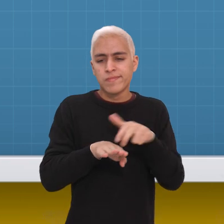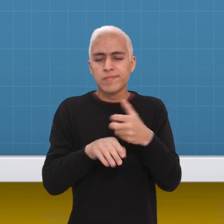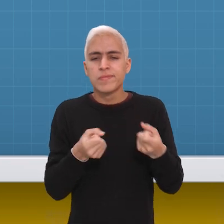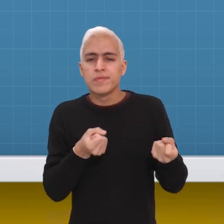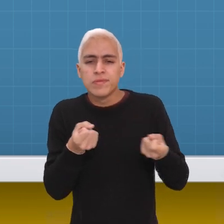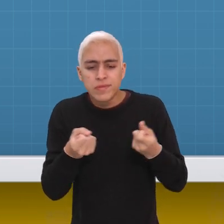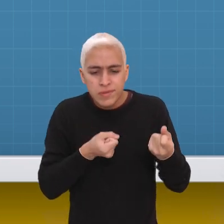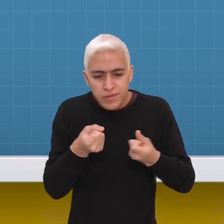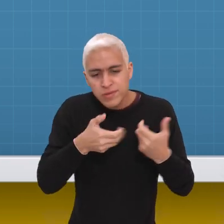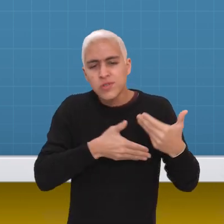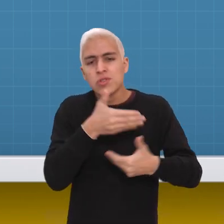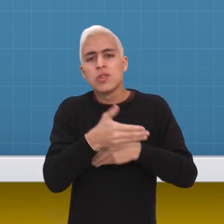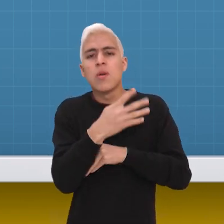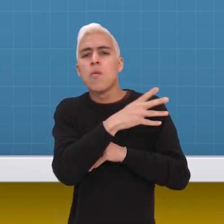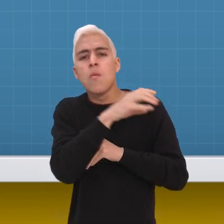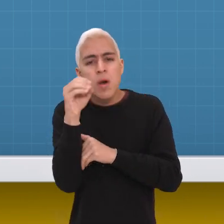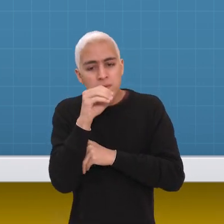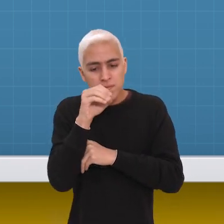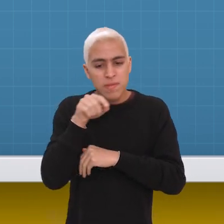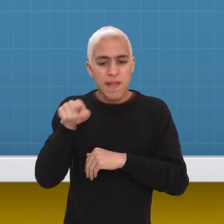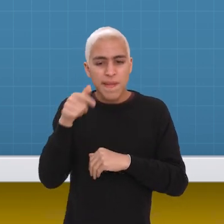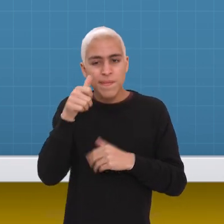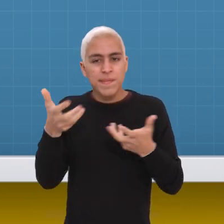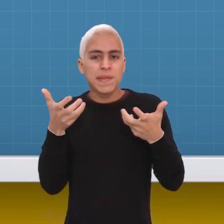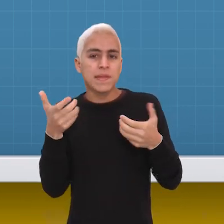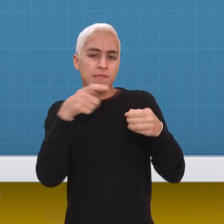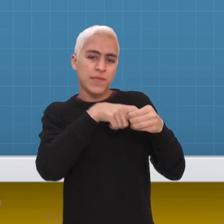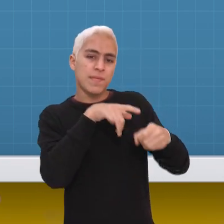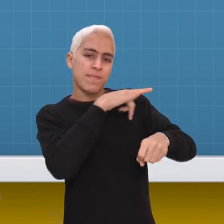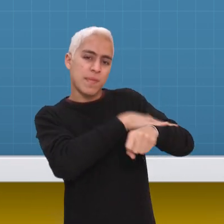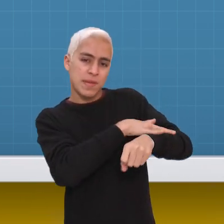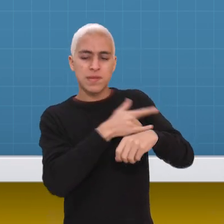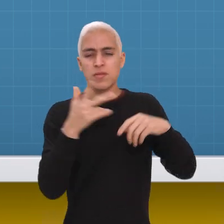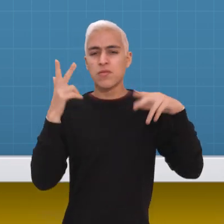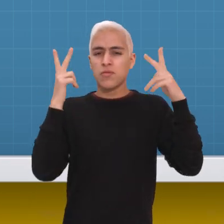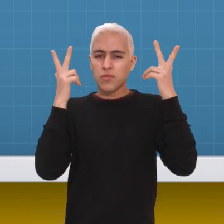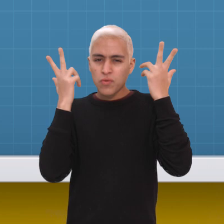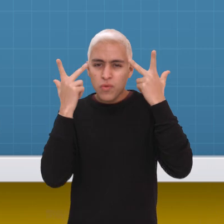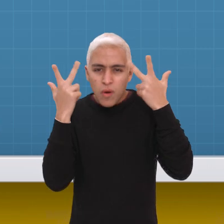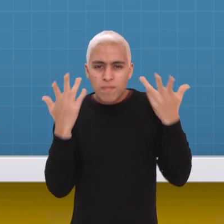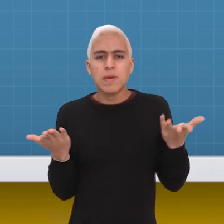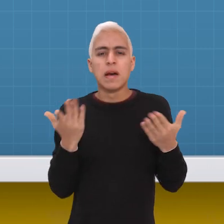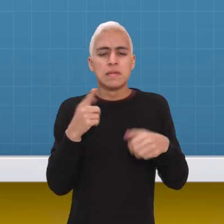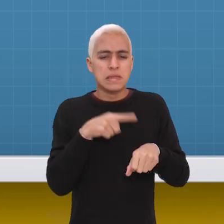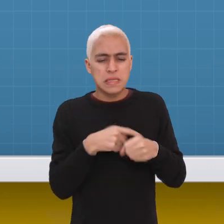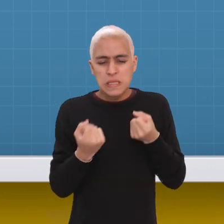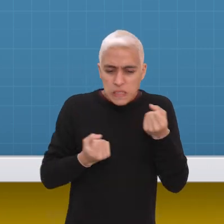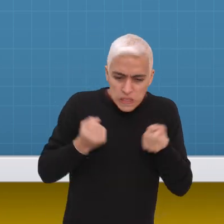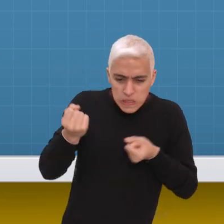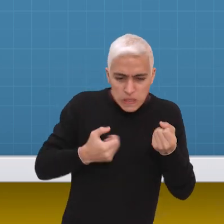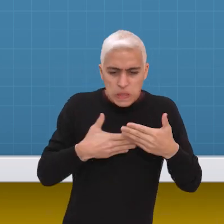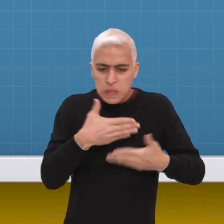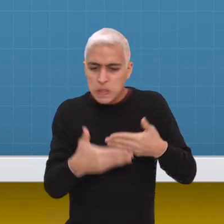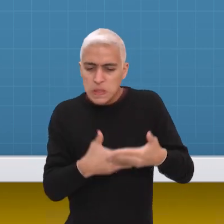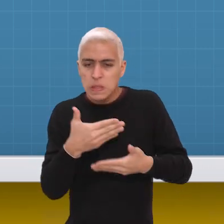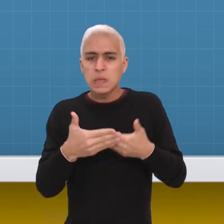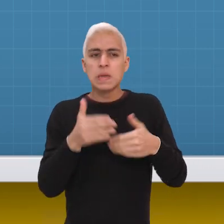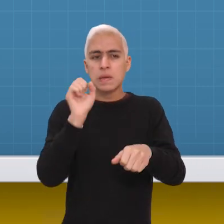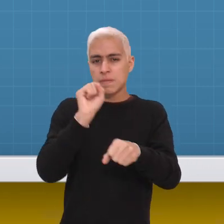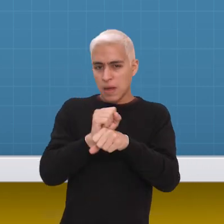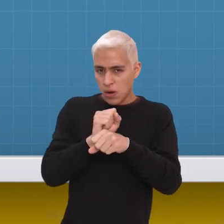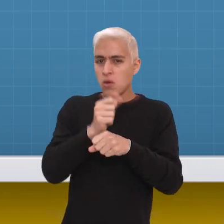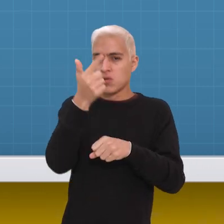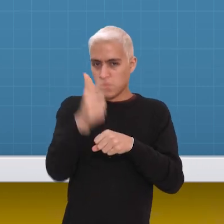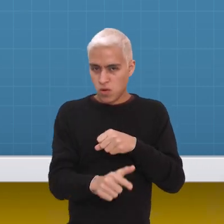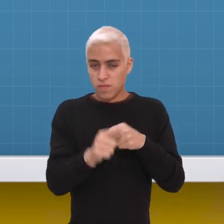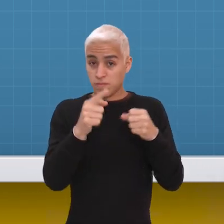caminhou. 400 quilômetros depois, a Juliana queria ir no banheiro. É normal, né, gente? O tempo todo desse de carro,